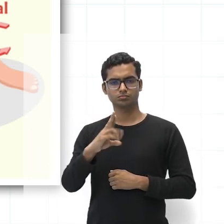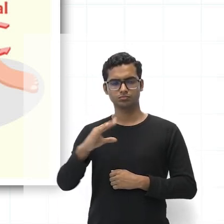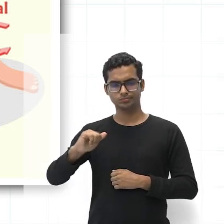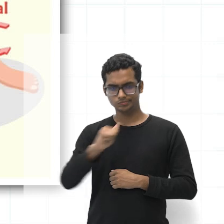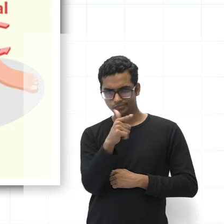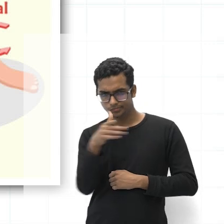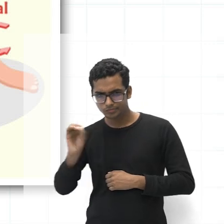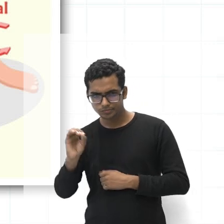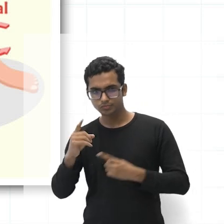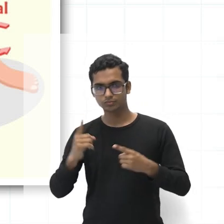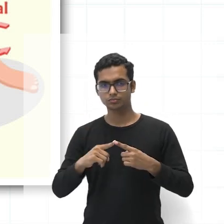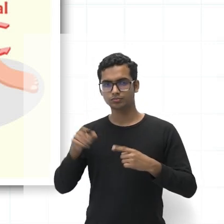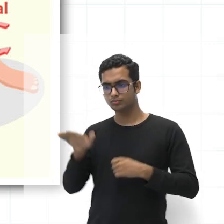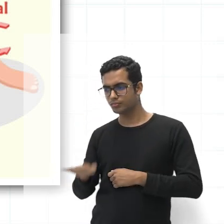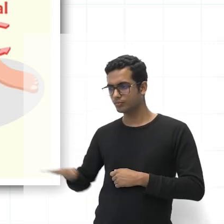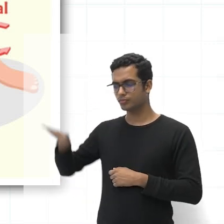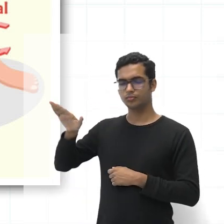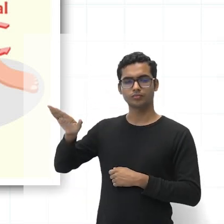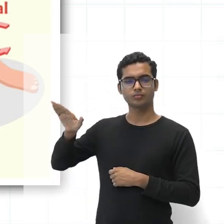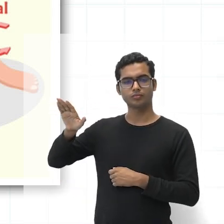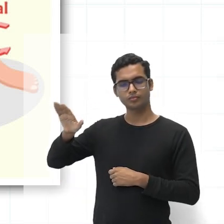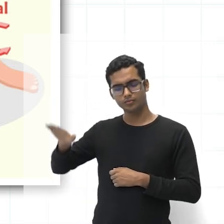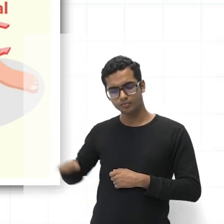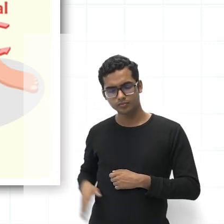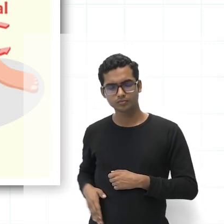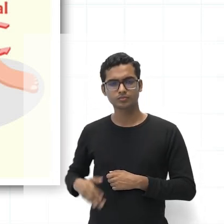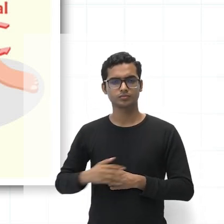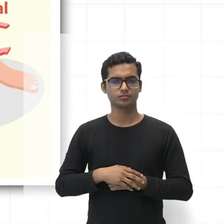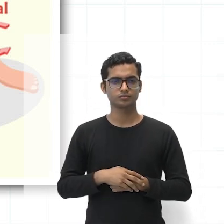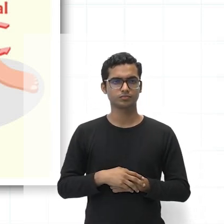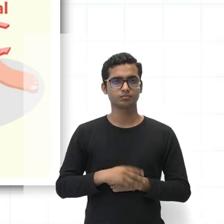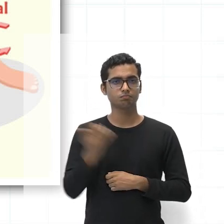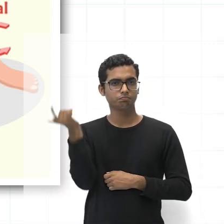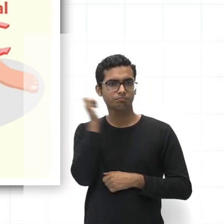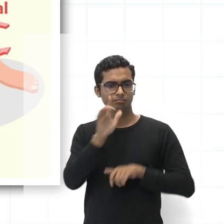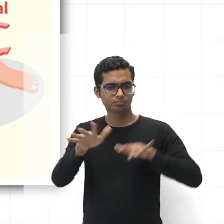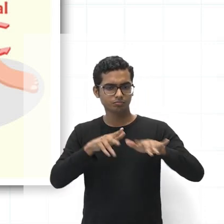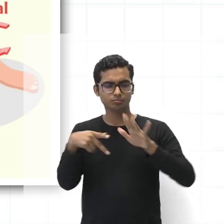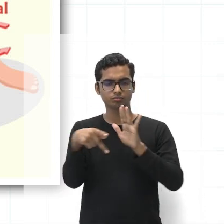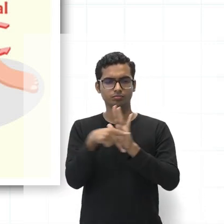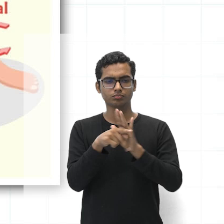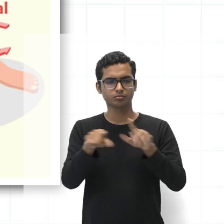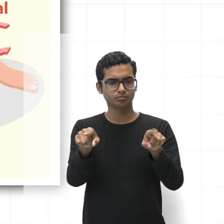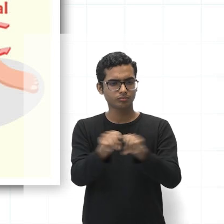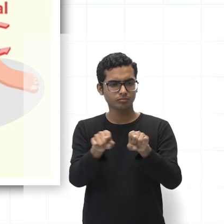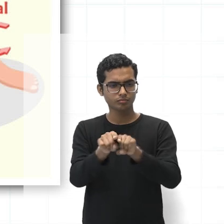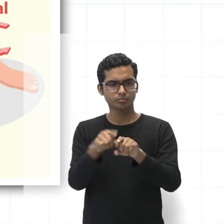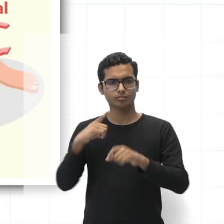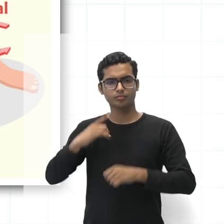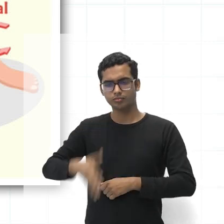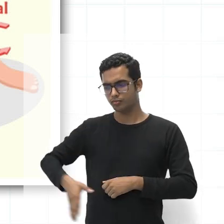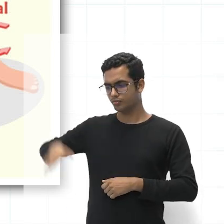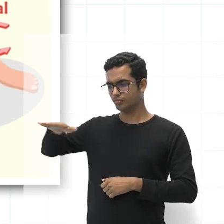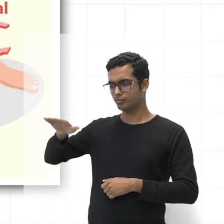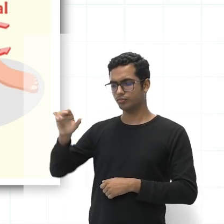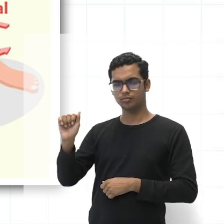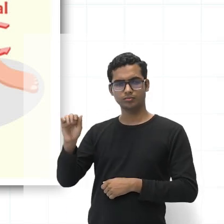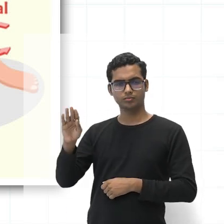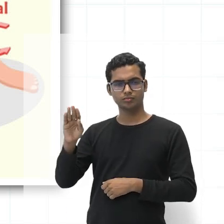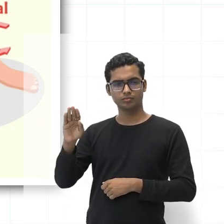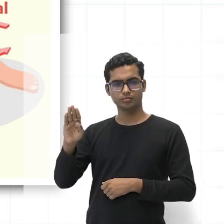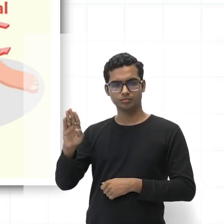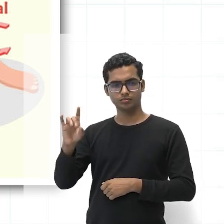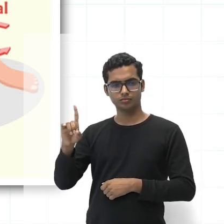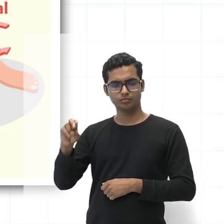Esse movimento você consegue realizar tanto com seu braço, afastou, é a abdução,